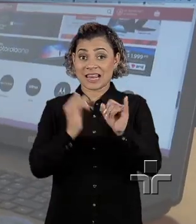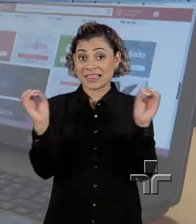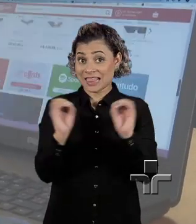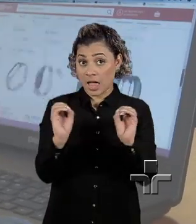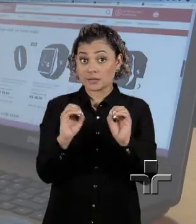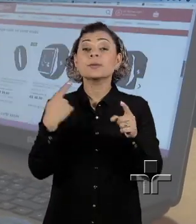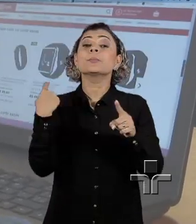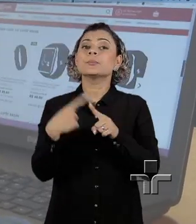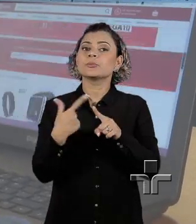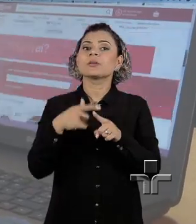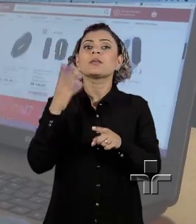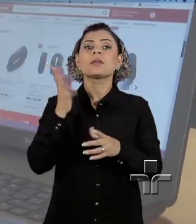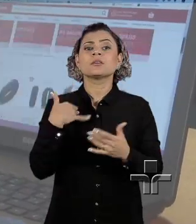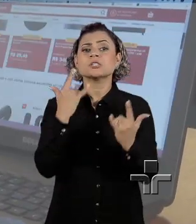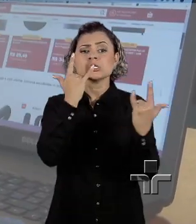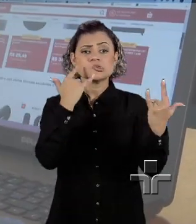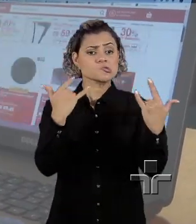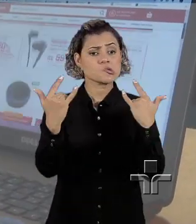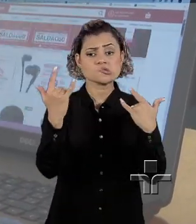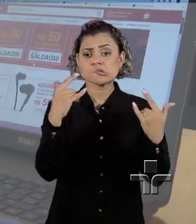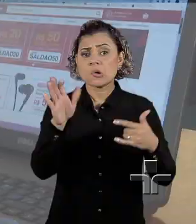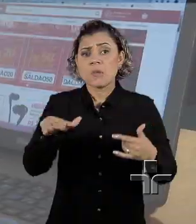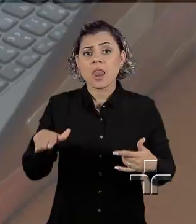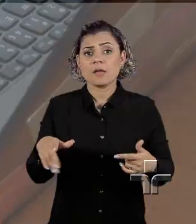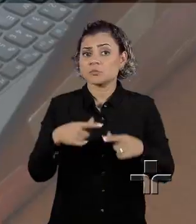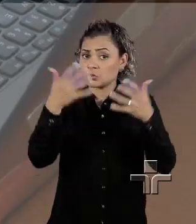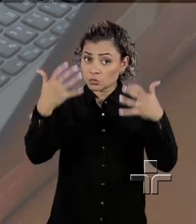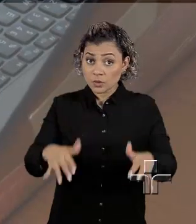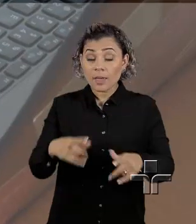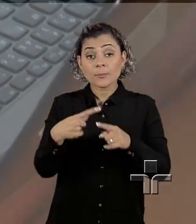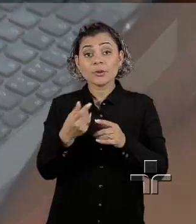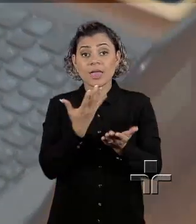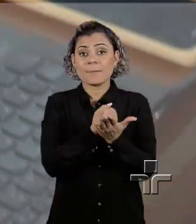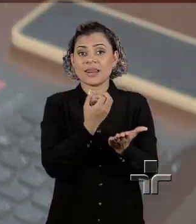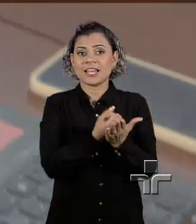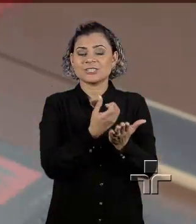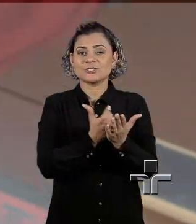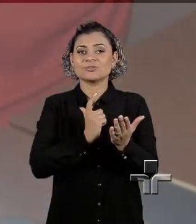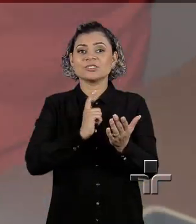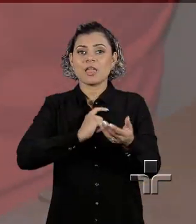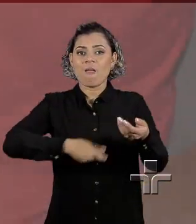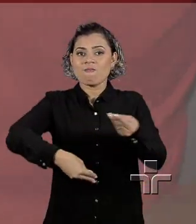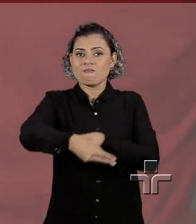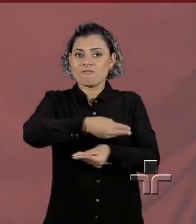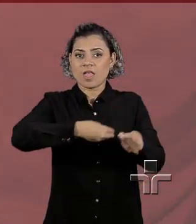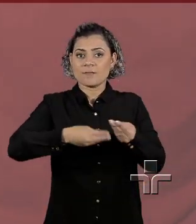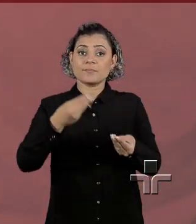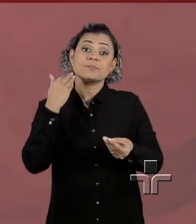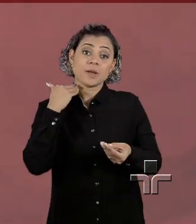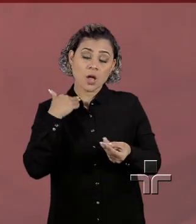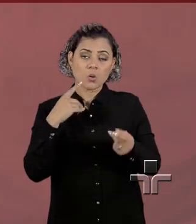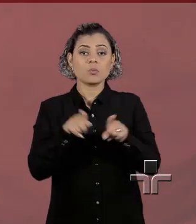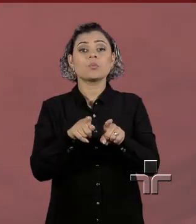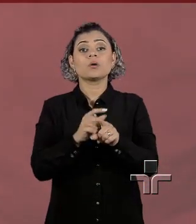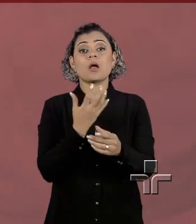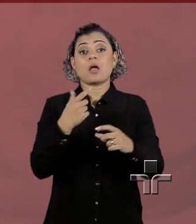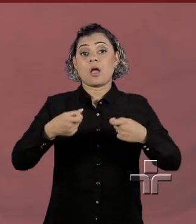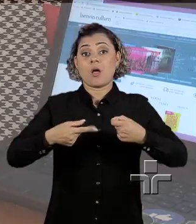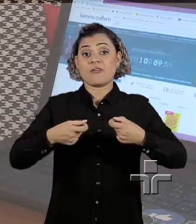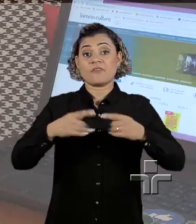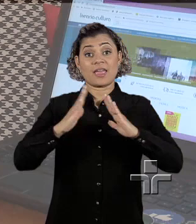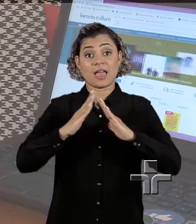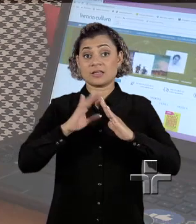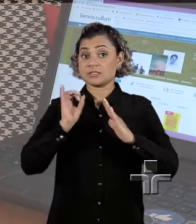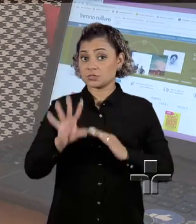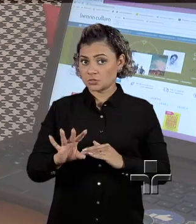por mais tentadoras que sejam as ofertas. Ela usa aplicativos que envolvem transações financeiras apenas no Wi-Fi, em casa.